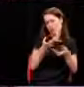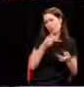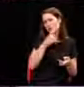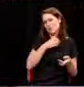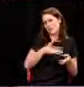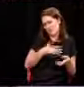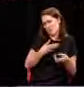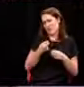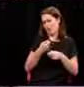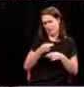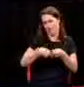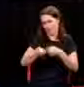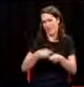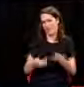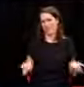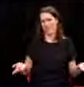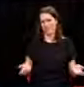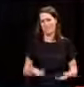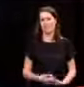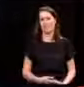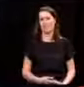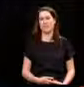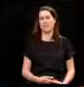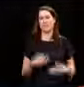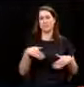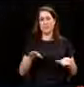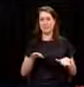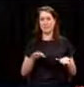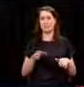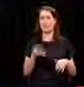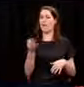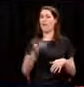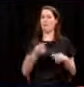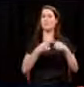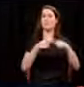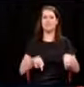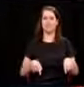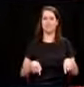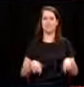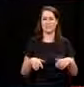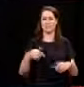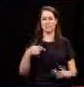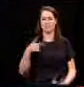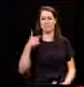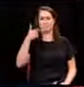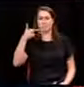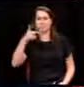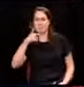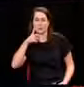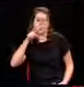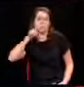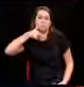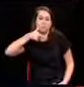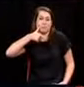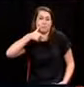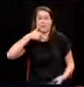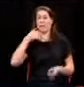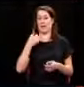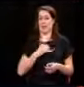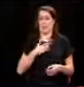que o clube tem. Mas de facto há essa distinção entre, por exemplo, um contact center de uma outra empresa e de um clube como o